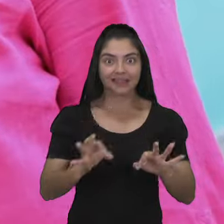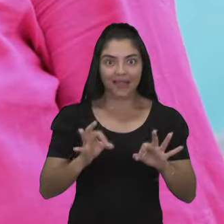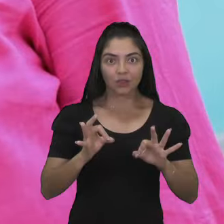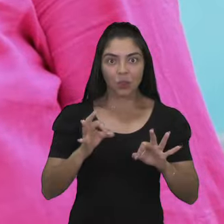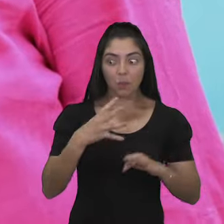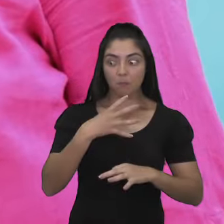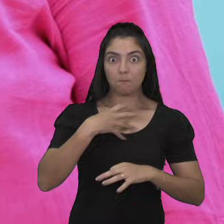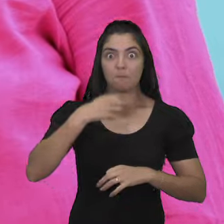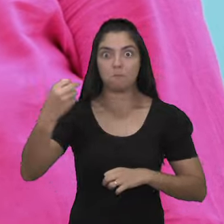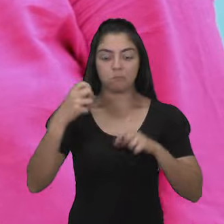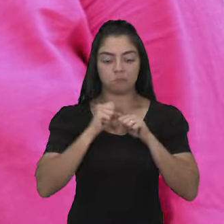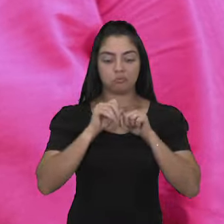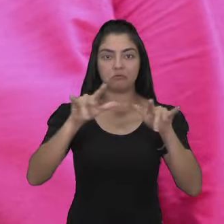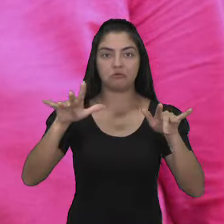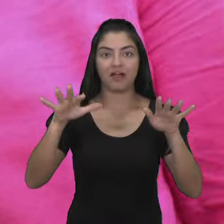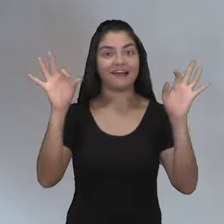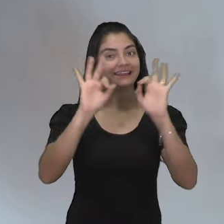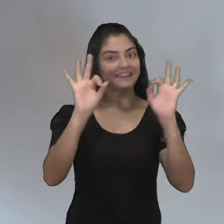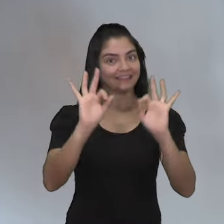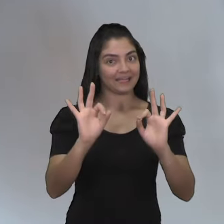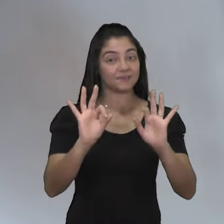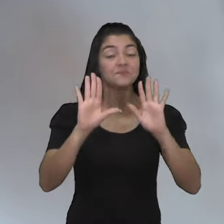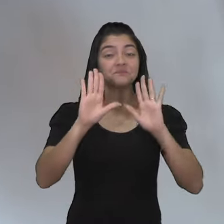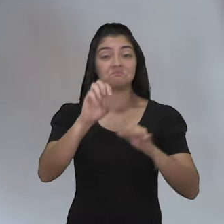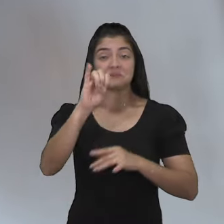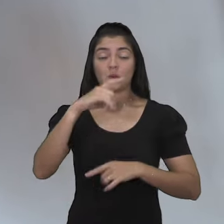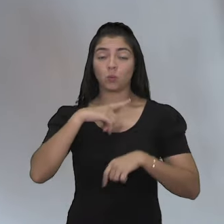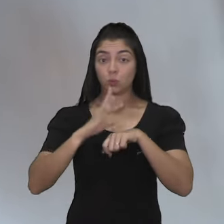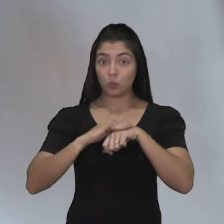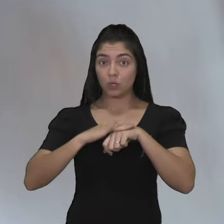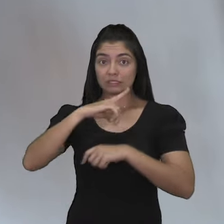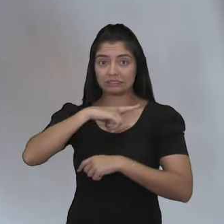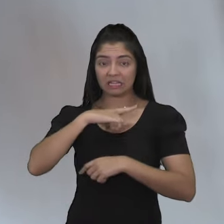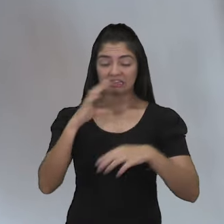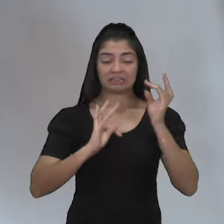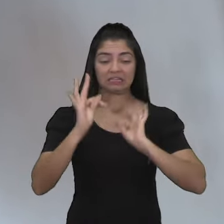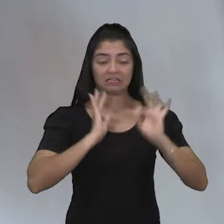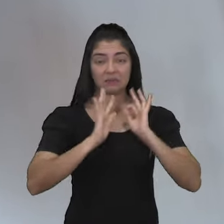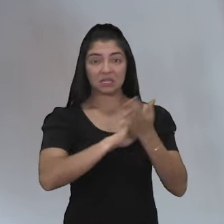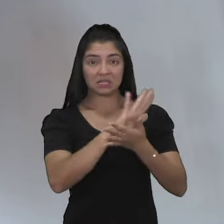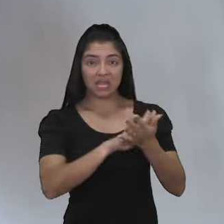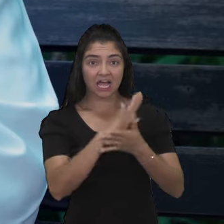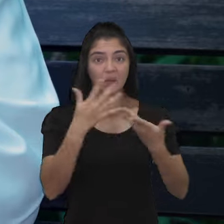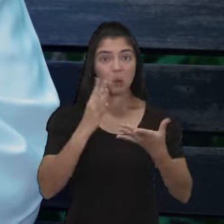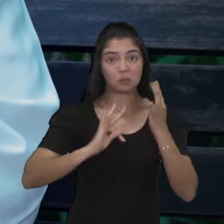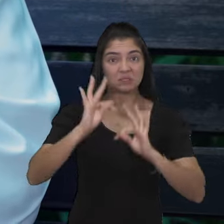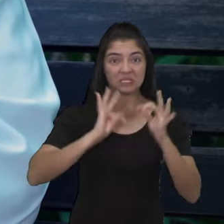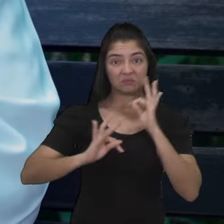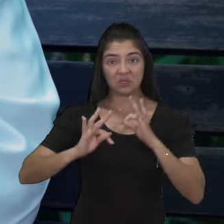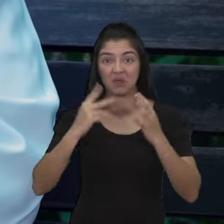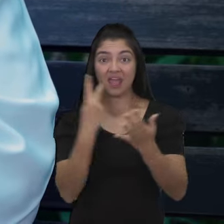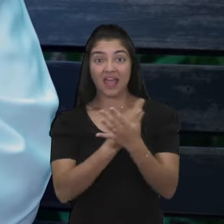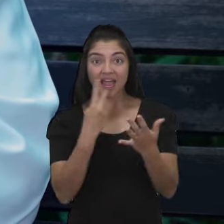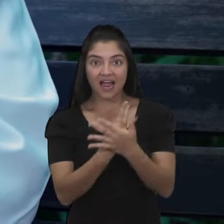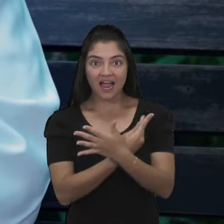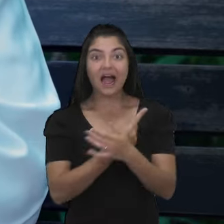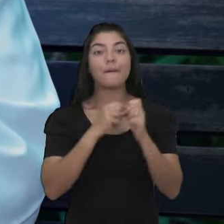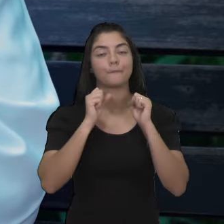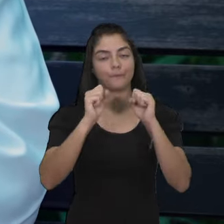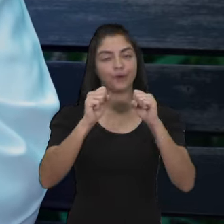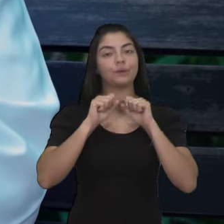A transmissão só ocorre se o indivíduo não realizar o tratamento ou realizá-lo de maneira incorreta. Uma vez tratado,